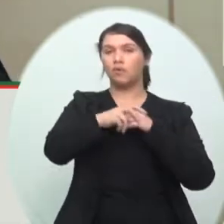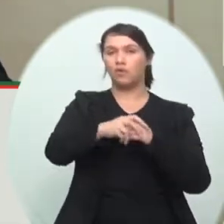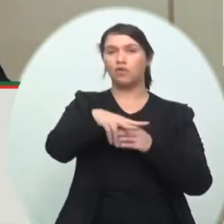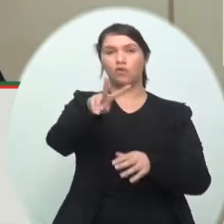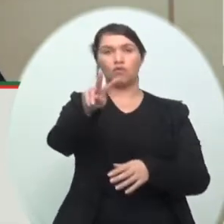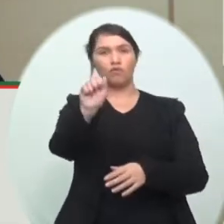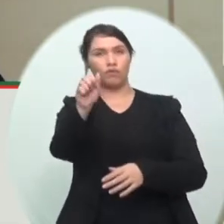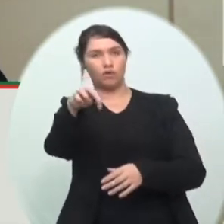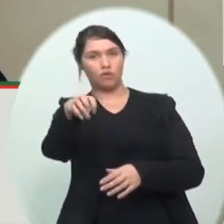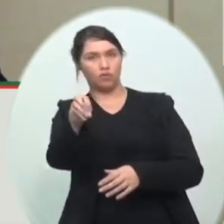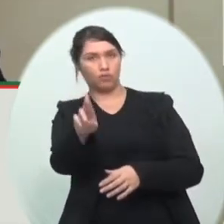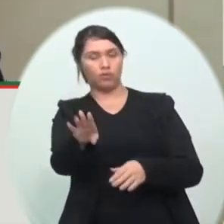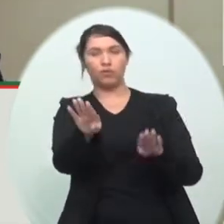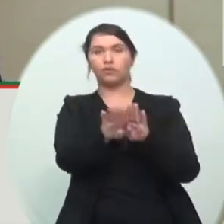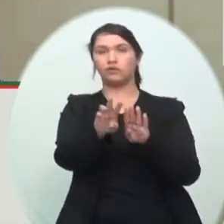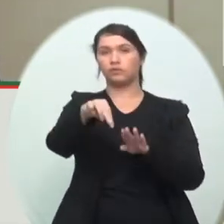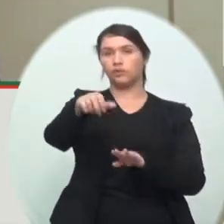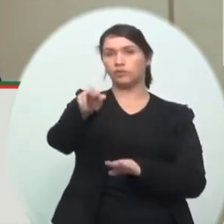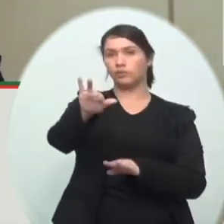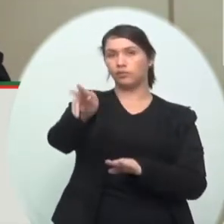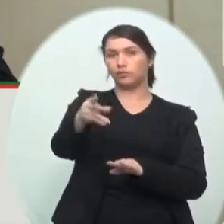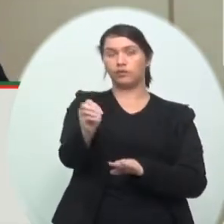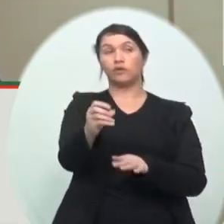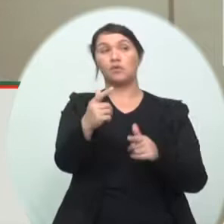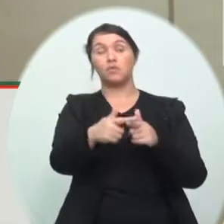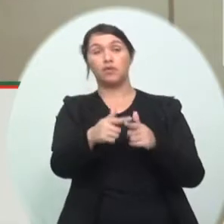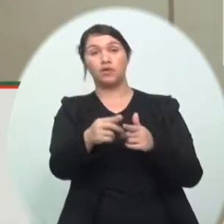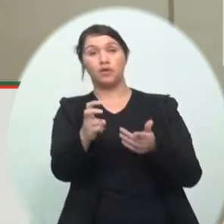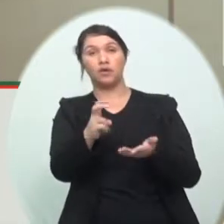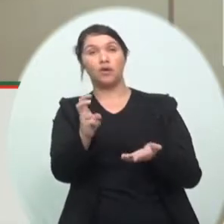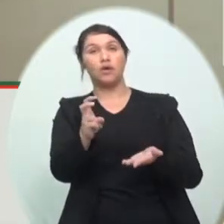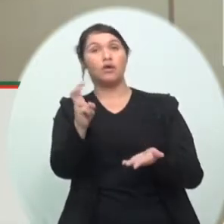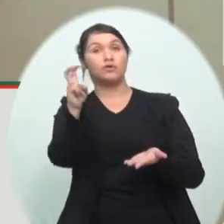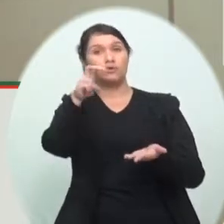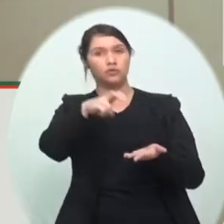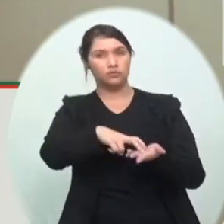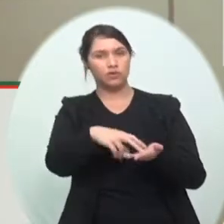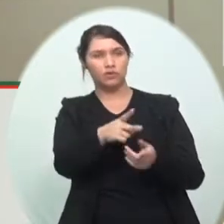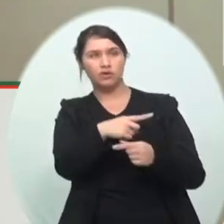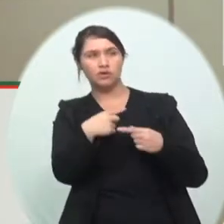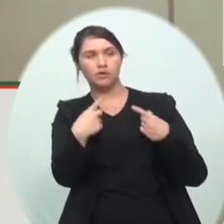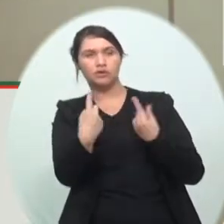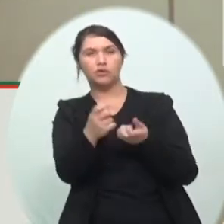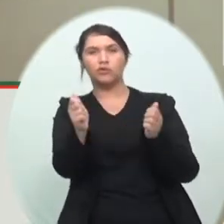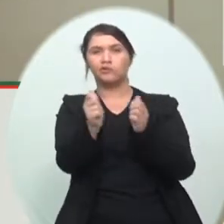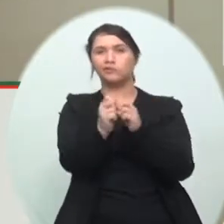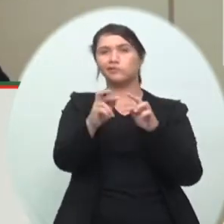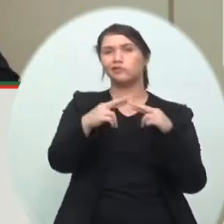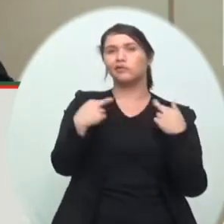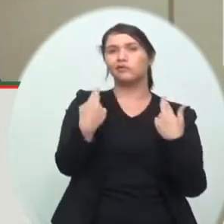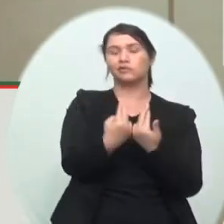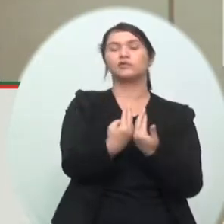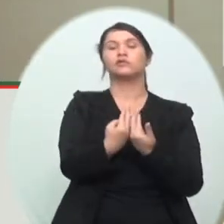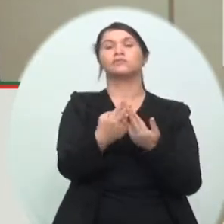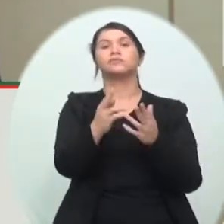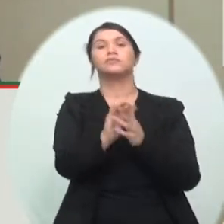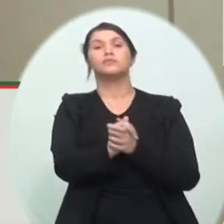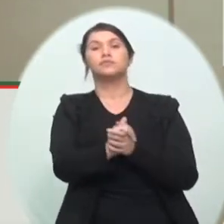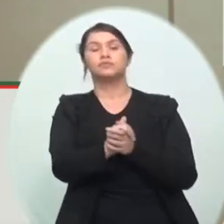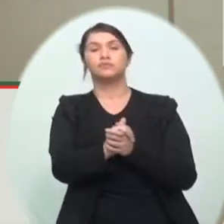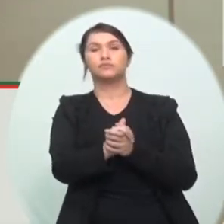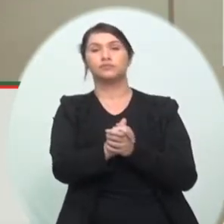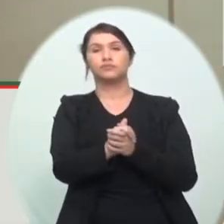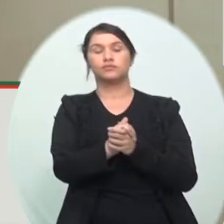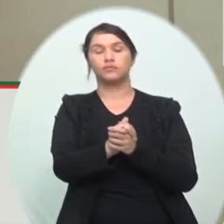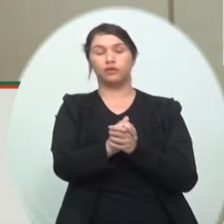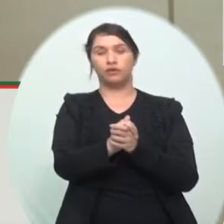Marinho. Nós já estivemos hoje de manhã juntos lá na reunião de implantação do comitê, reunião de comitê de implantação do